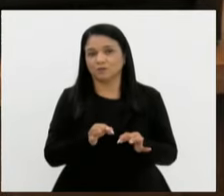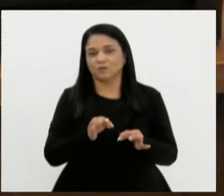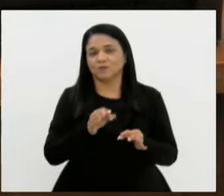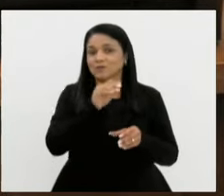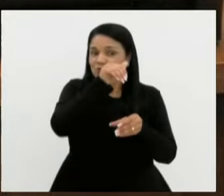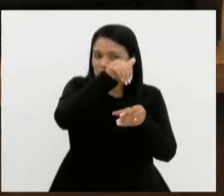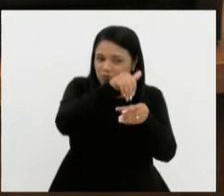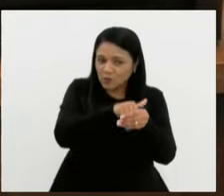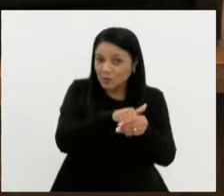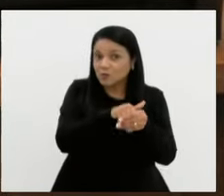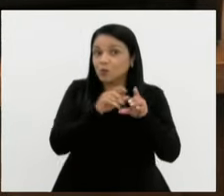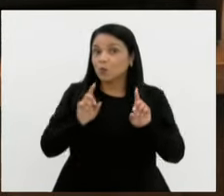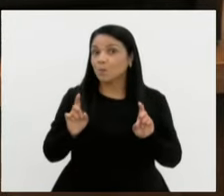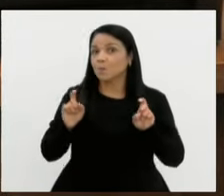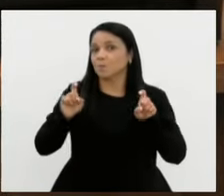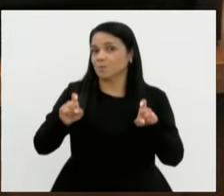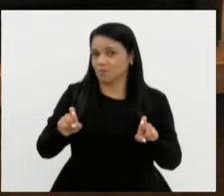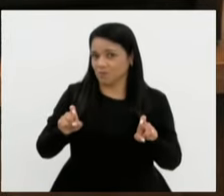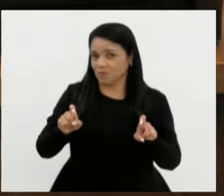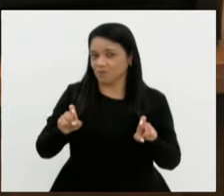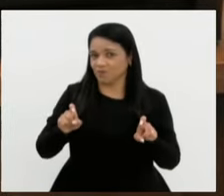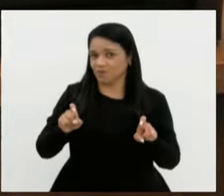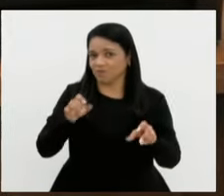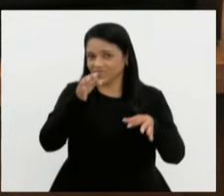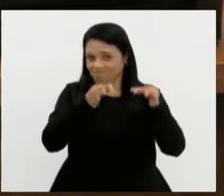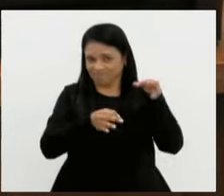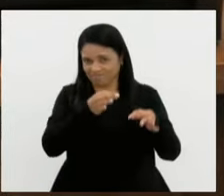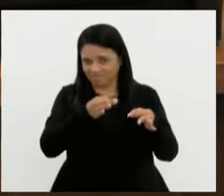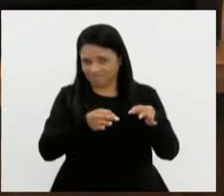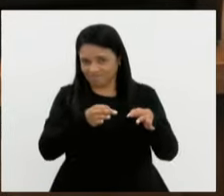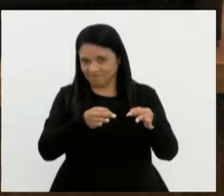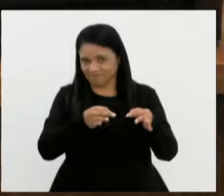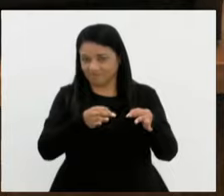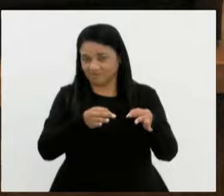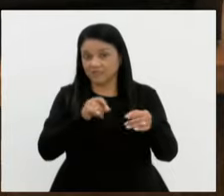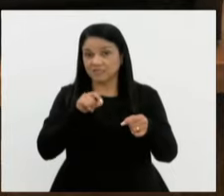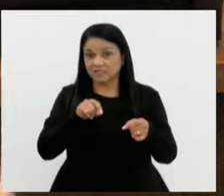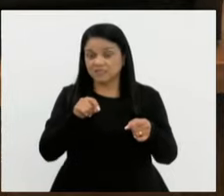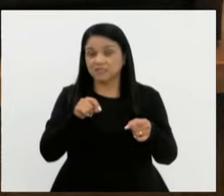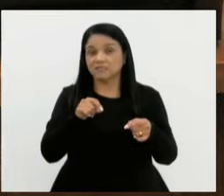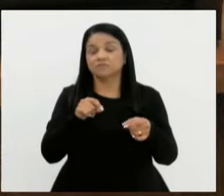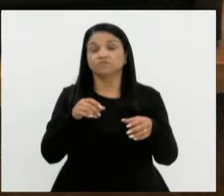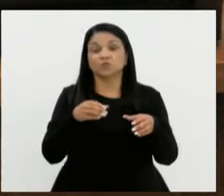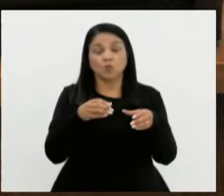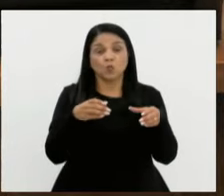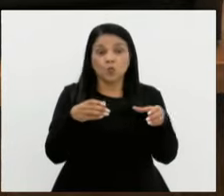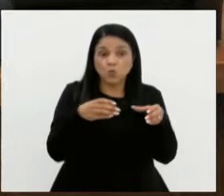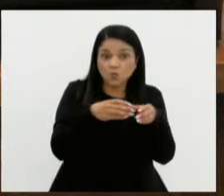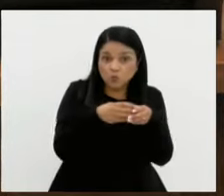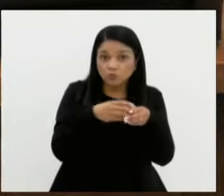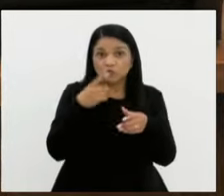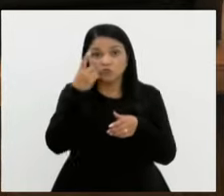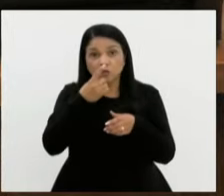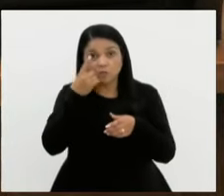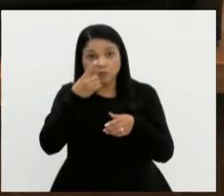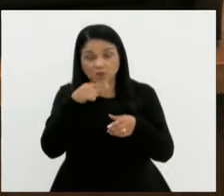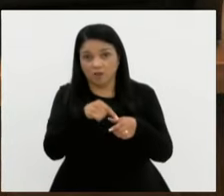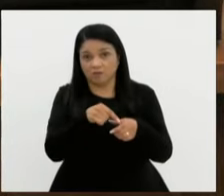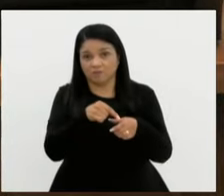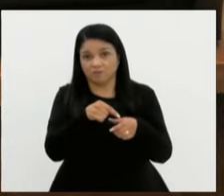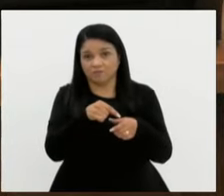mandato. Entendendo que se houve e se houver a quebra do decoro parlamentar, ela, então, será